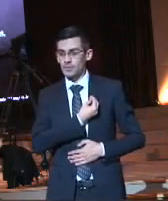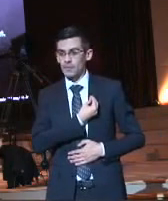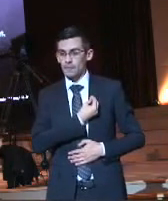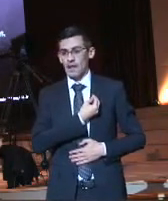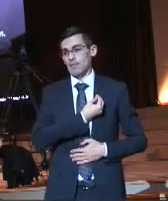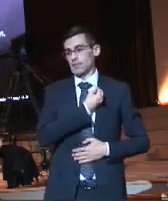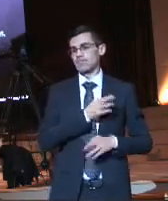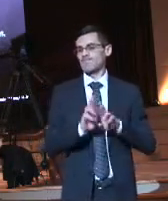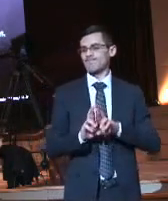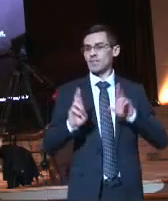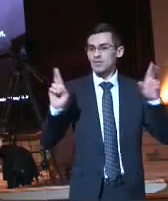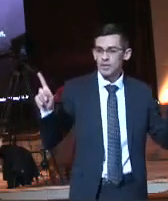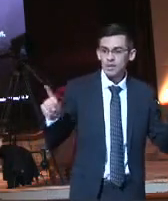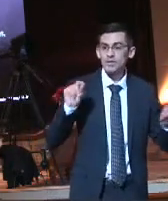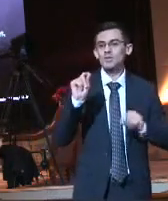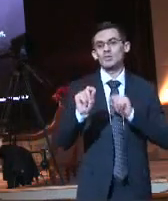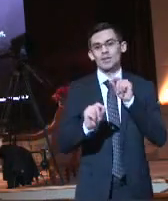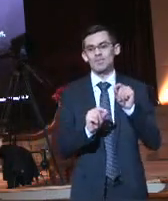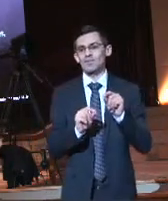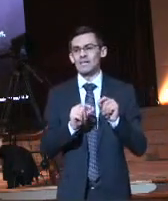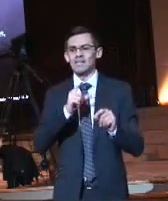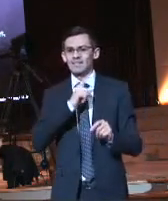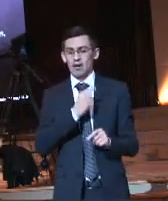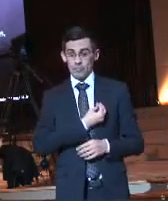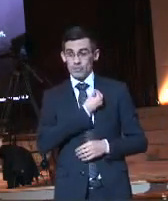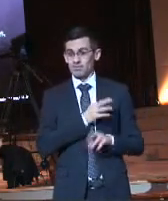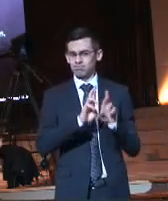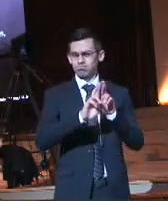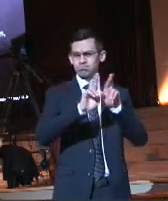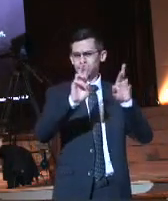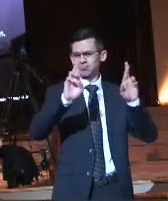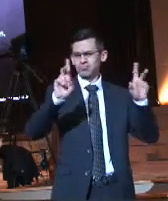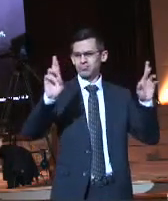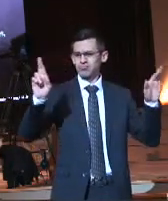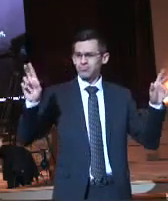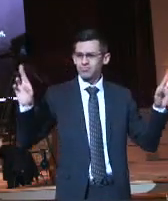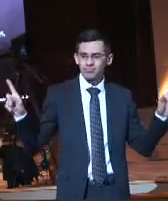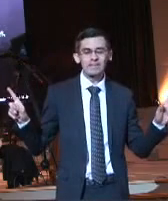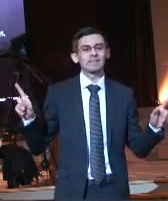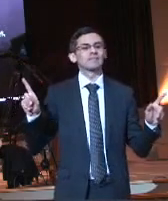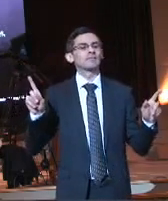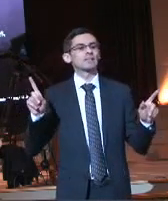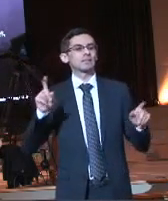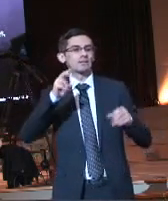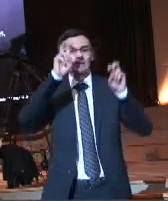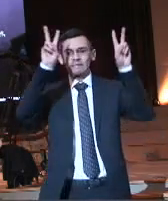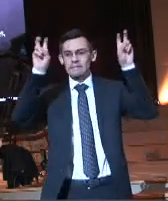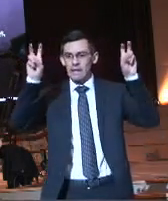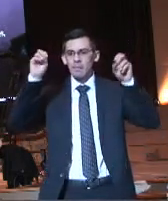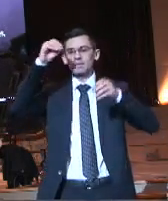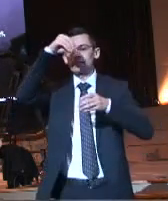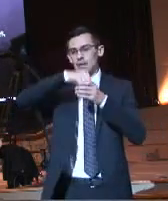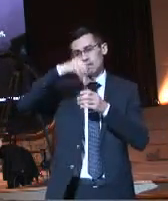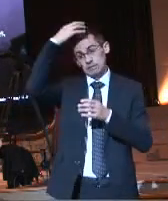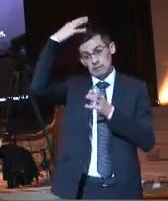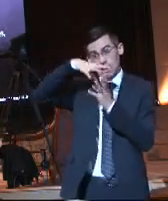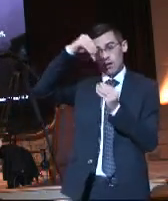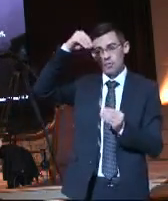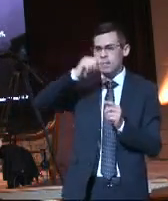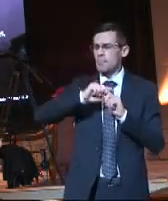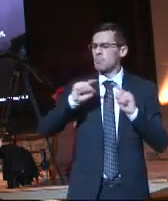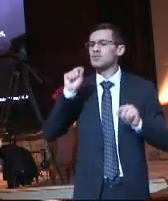4º grau. É uma equação de múltiplas questões que existem dentro da nossa própria alma. Mas qual